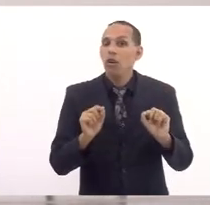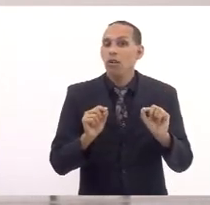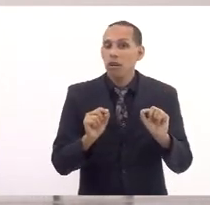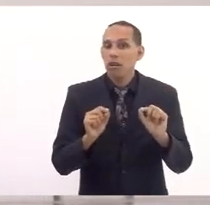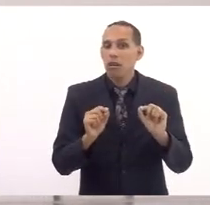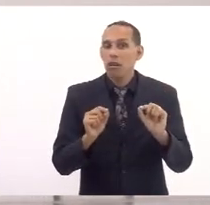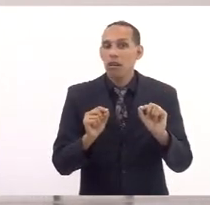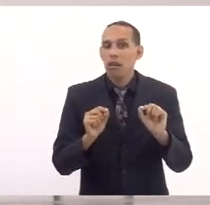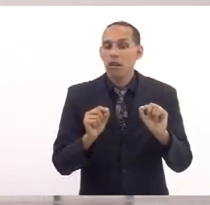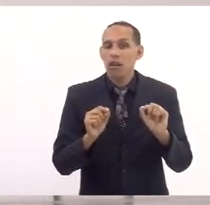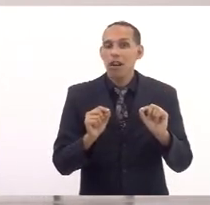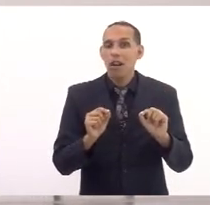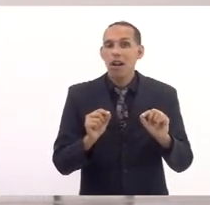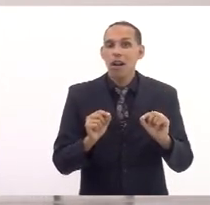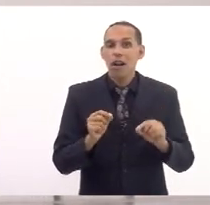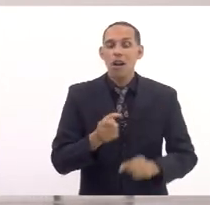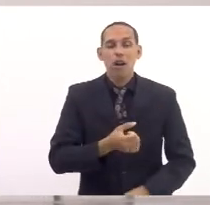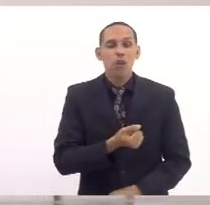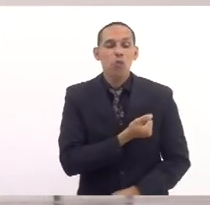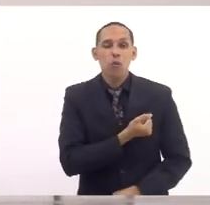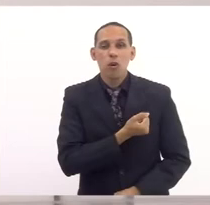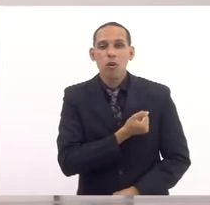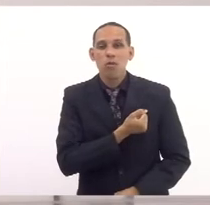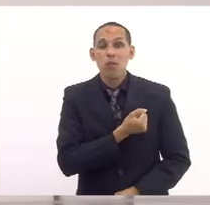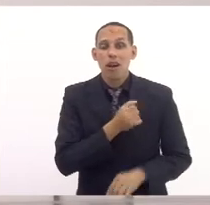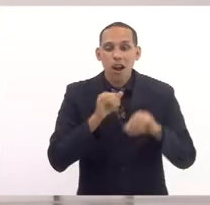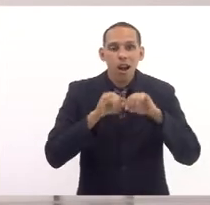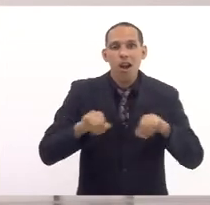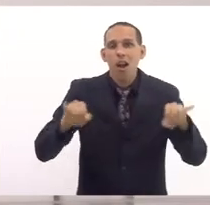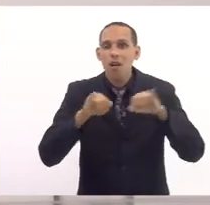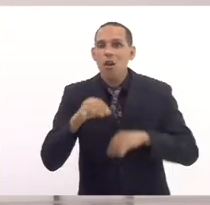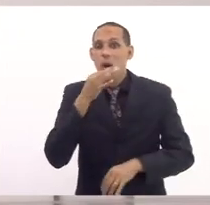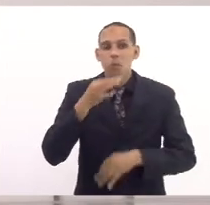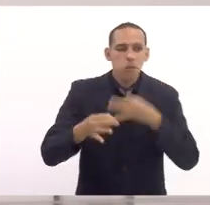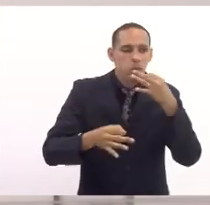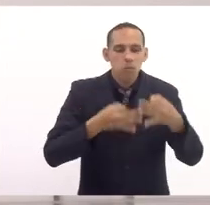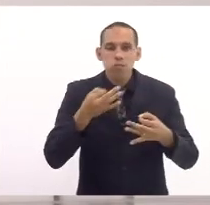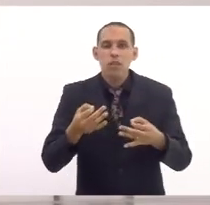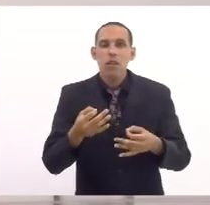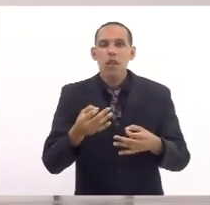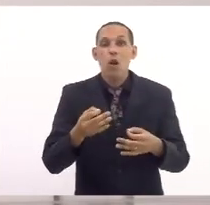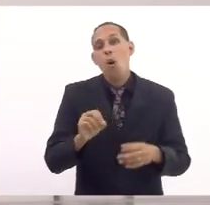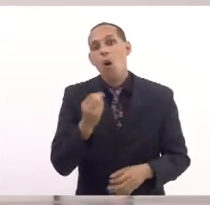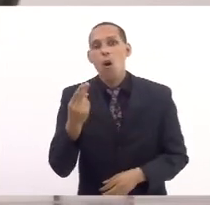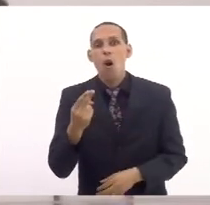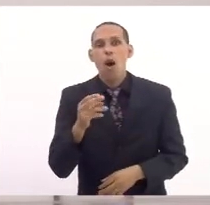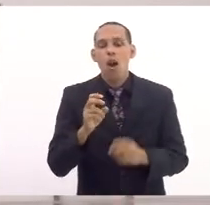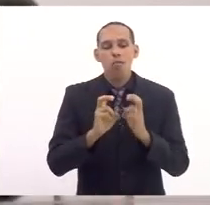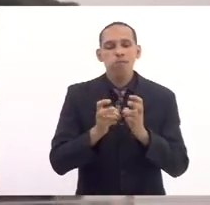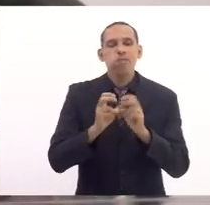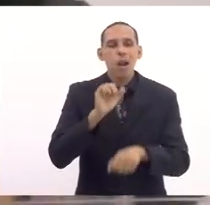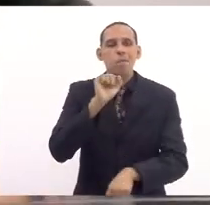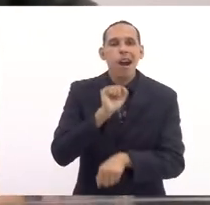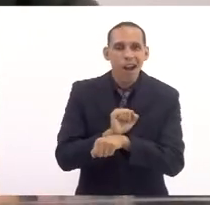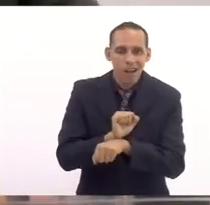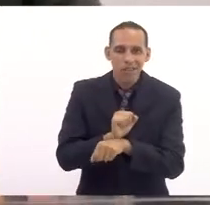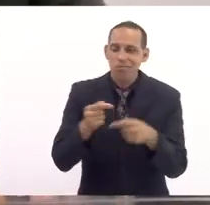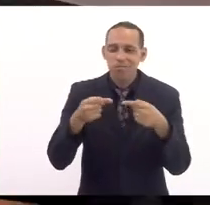de ocorrências que paralisam, alteram, modificam o transporte do passageiro por trem.